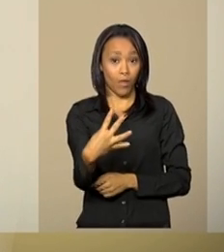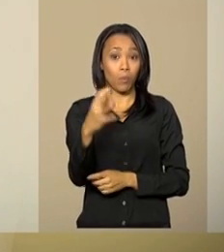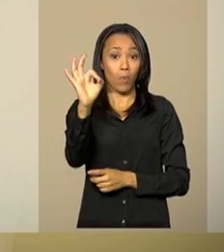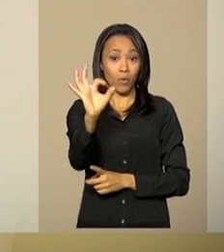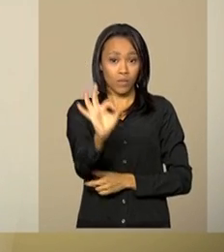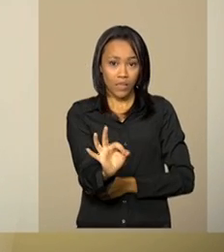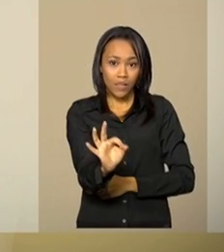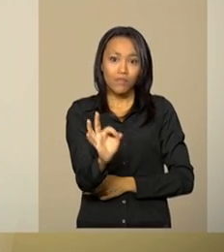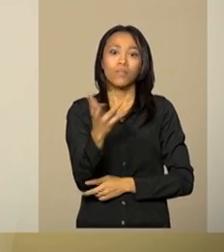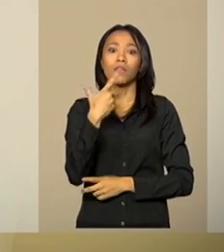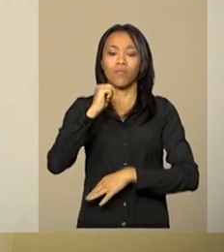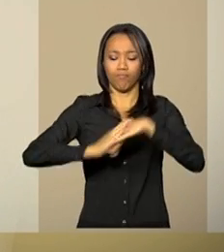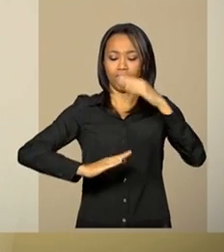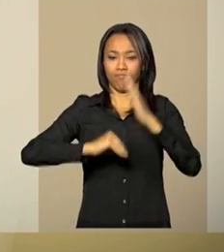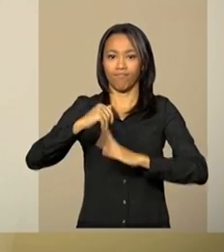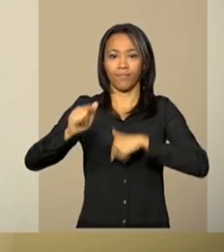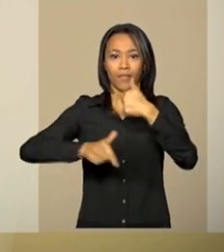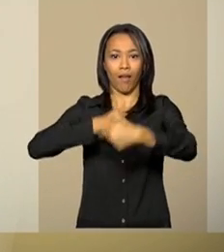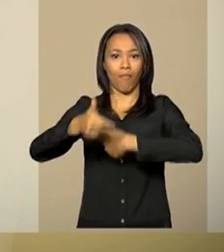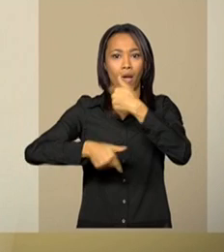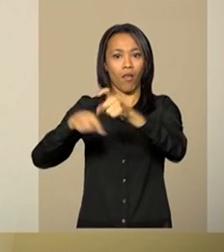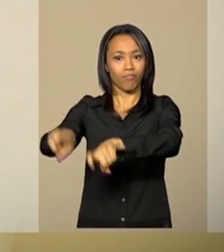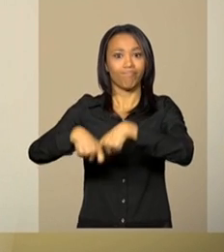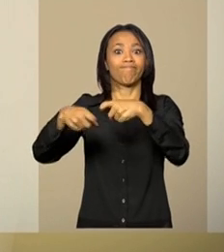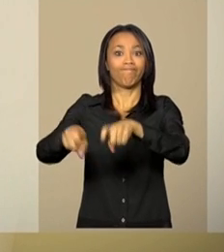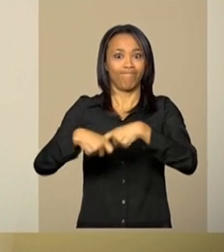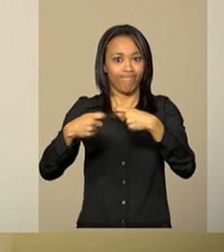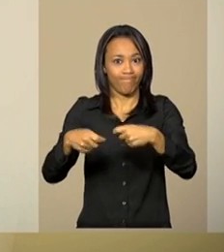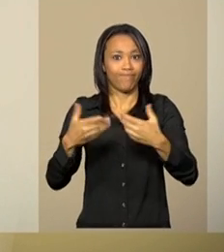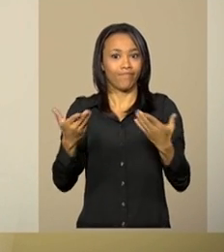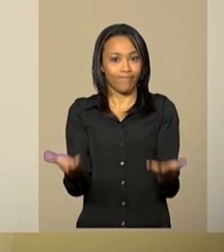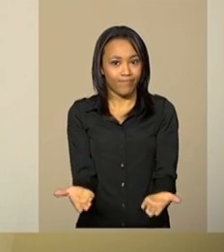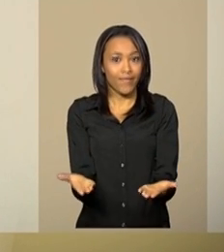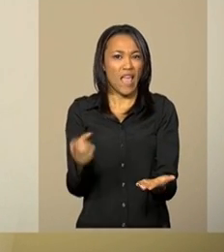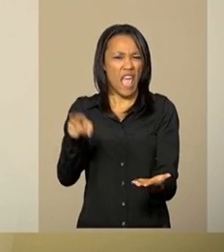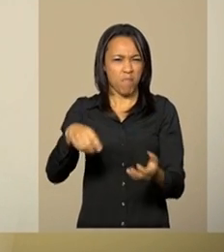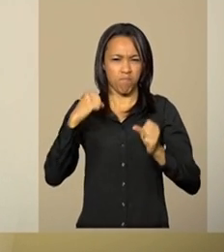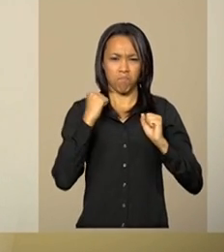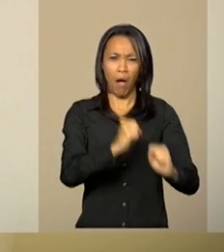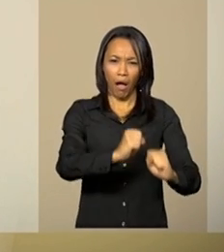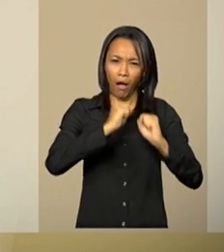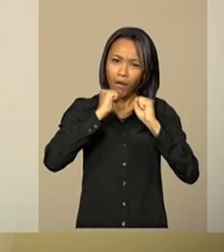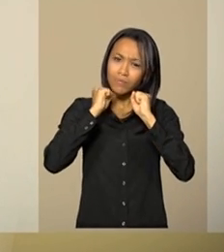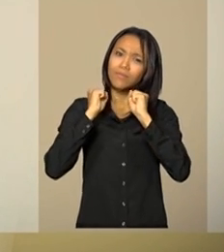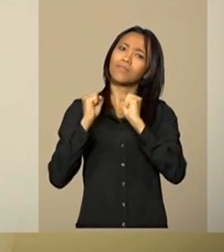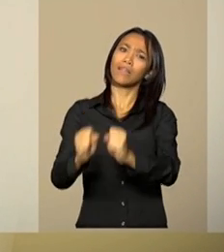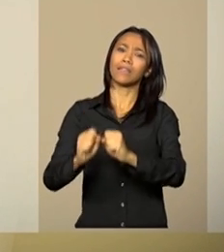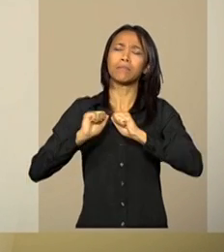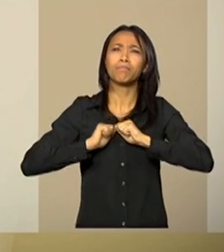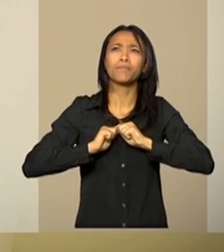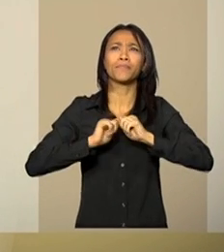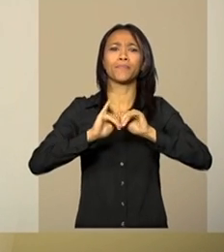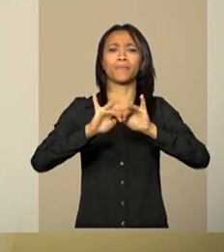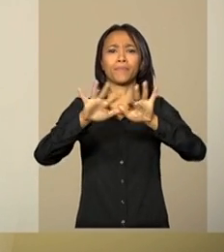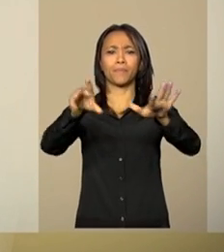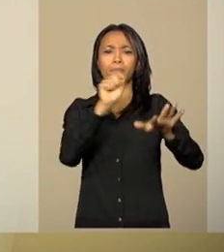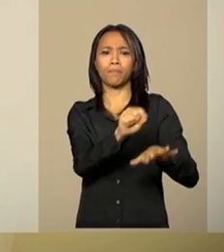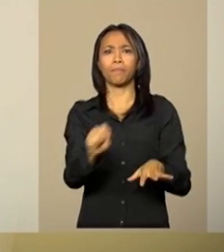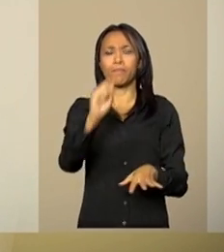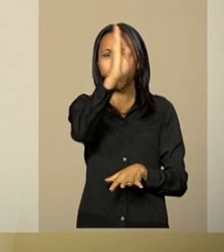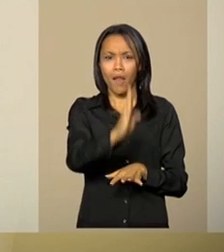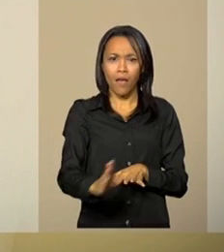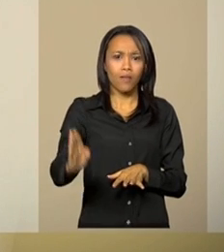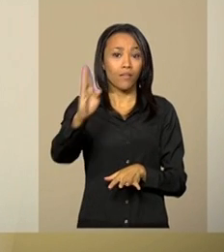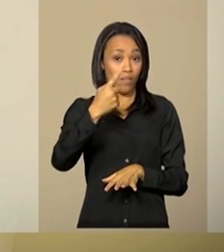74% da mão de obra no campo. Veja, Luciano, são uma verdadeira potência espalhada pelo Brasil afora.